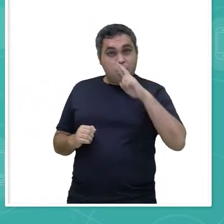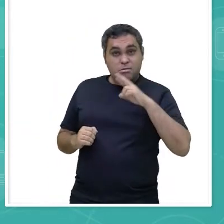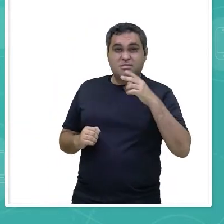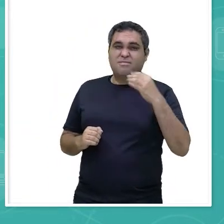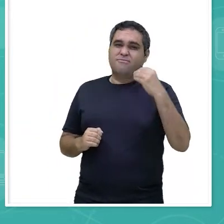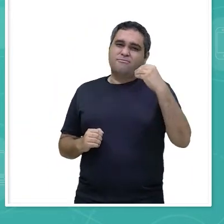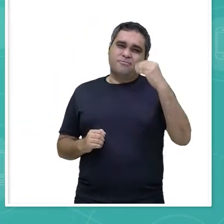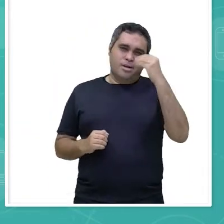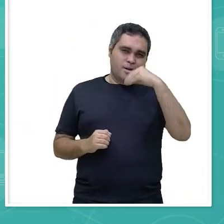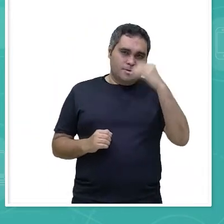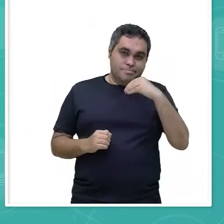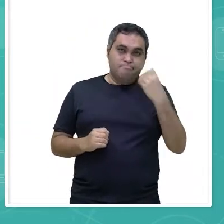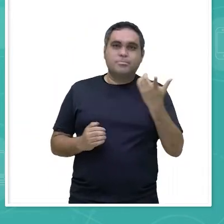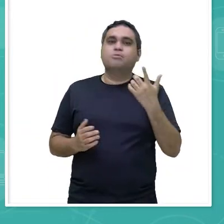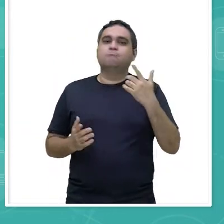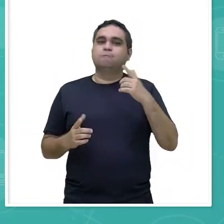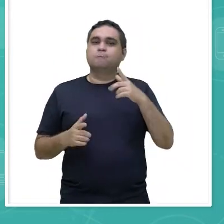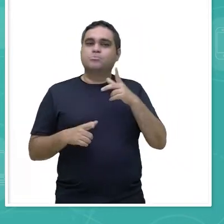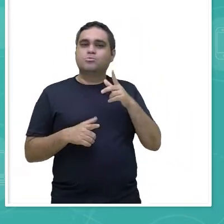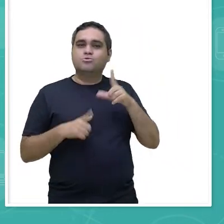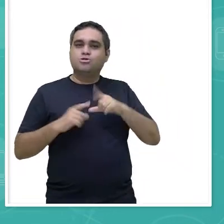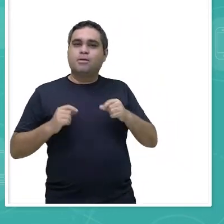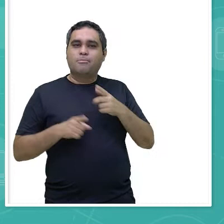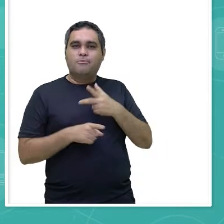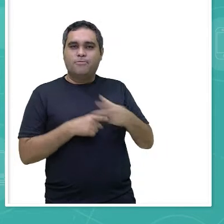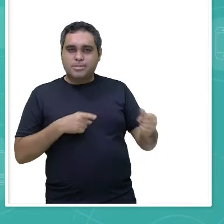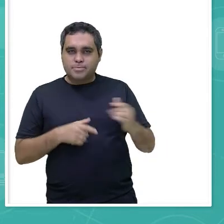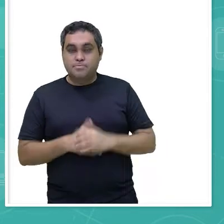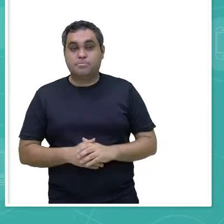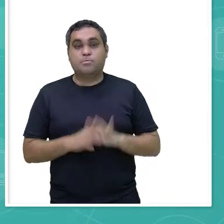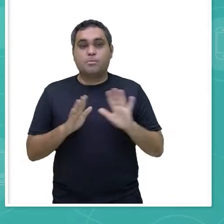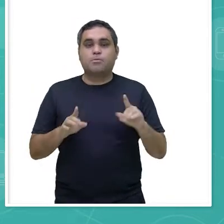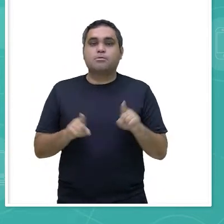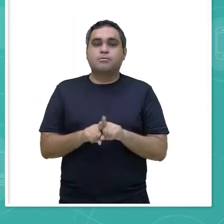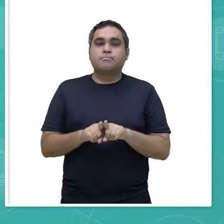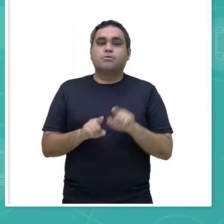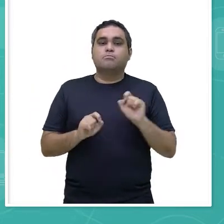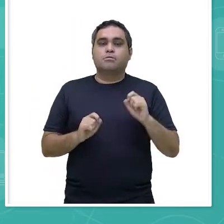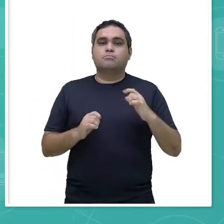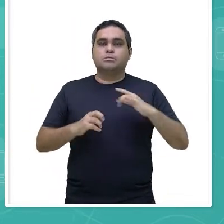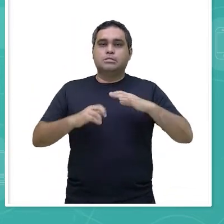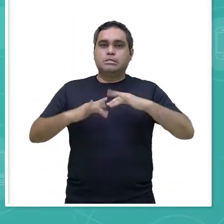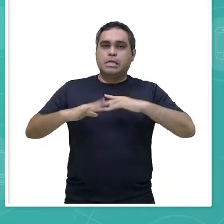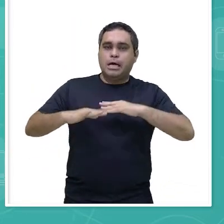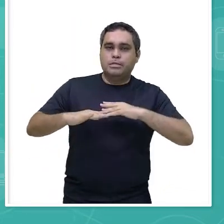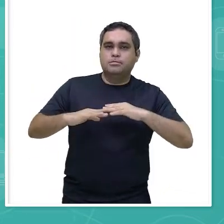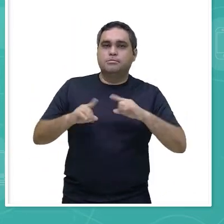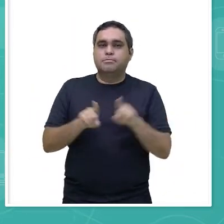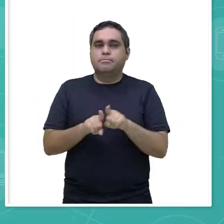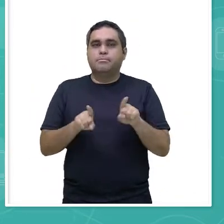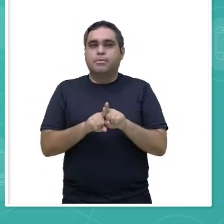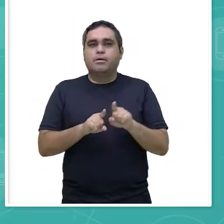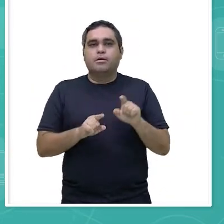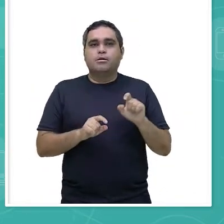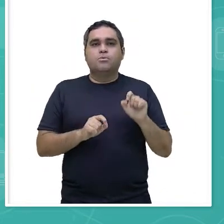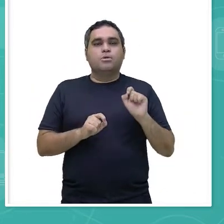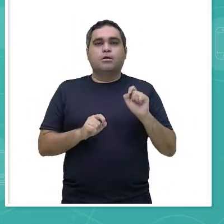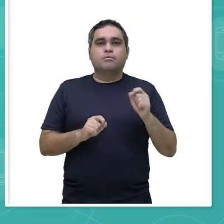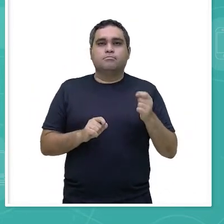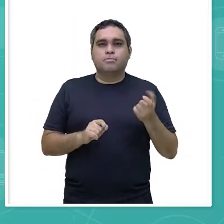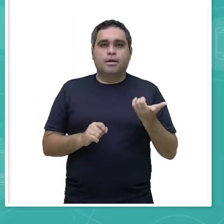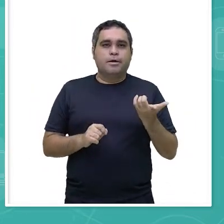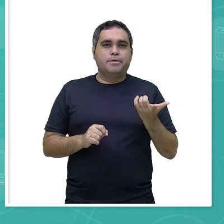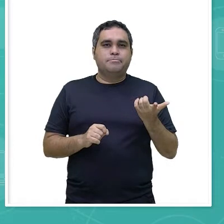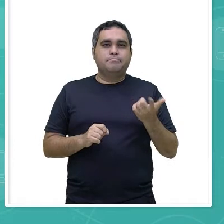O aumento da pobreza do campesinato e das cidades gerados pelo alto custo da guerra, como eu expliquei para vocês lá